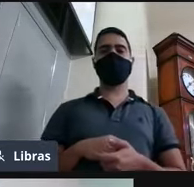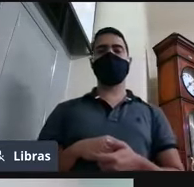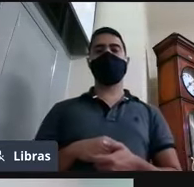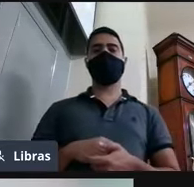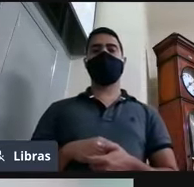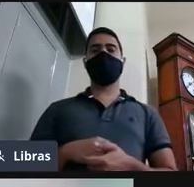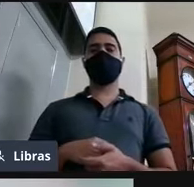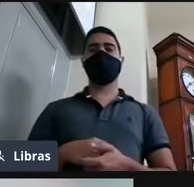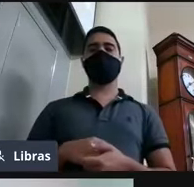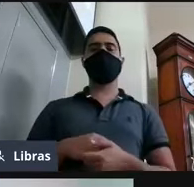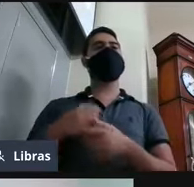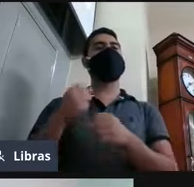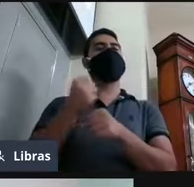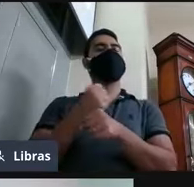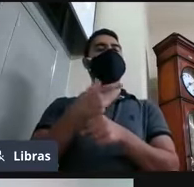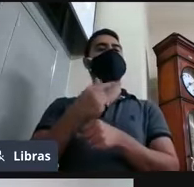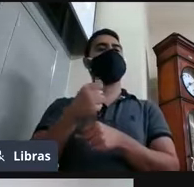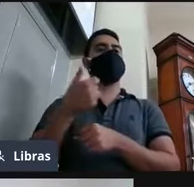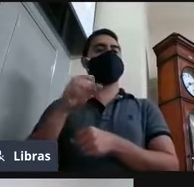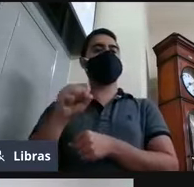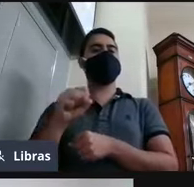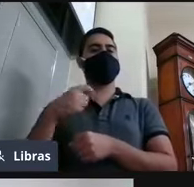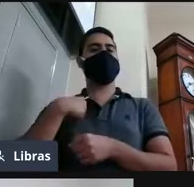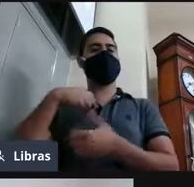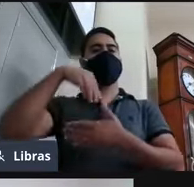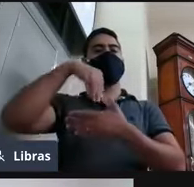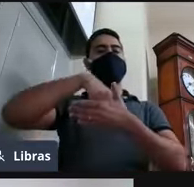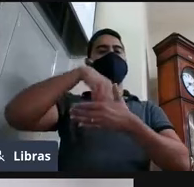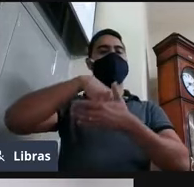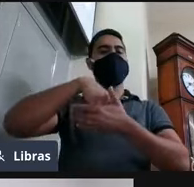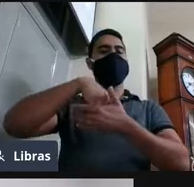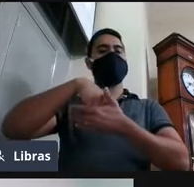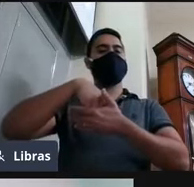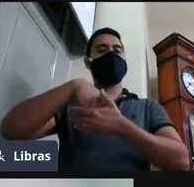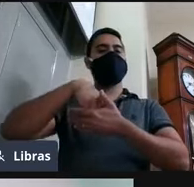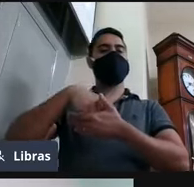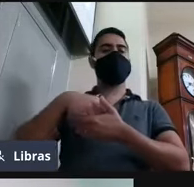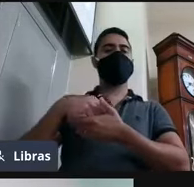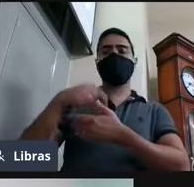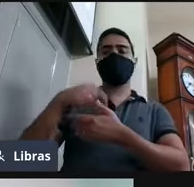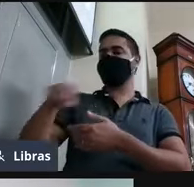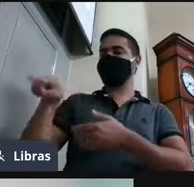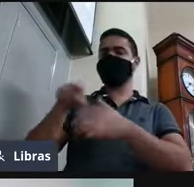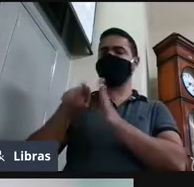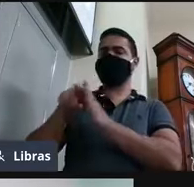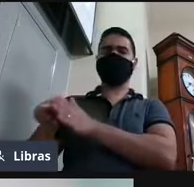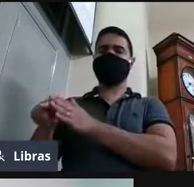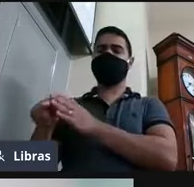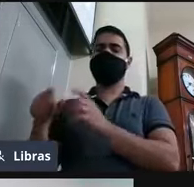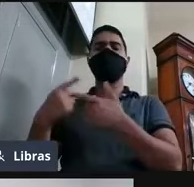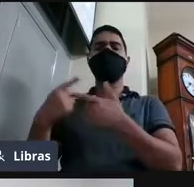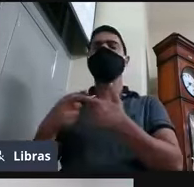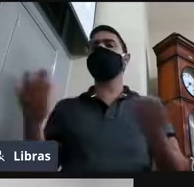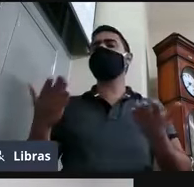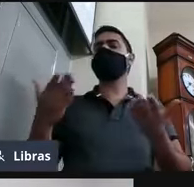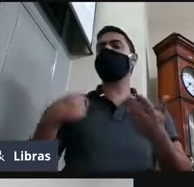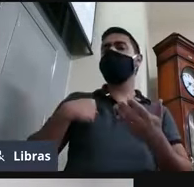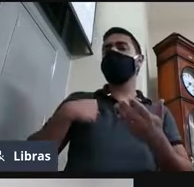em 2018, referente às contas de 2017, eu votei contra o parecer técnico do Tribunal de Contas. E por que eu estou fazendo